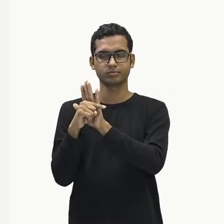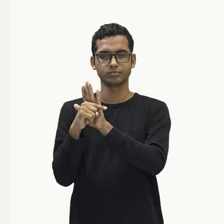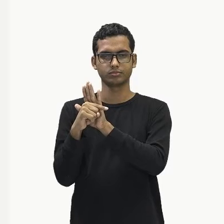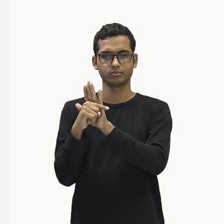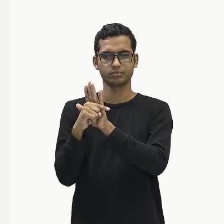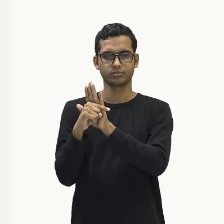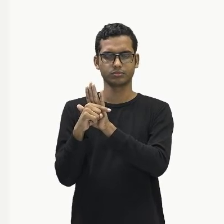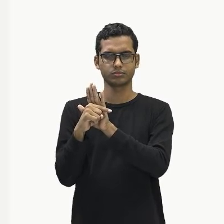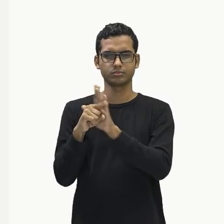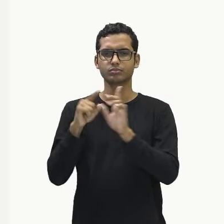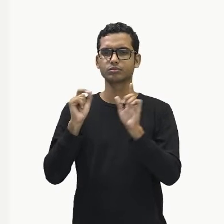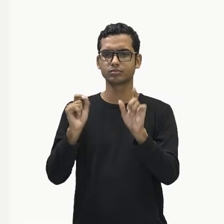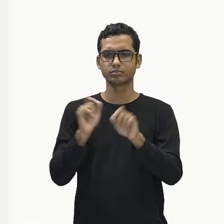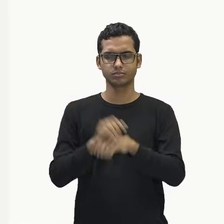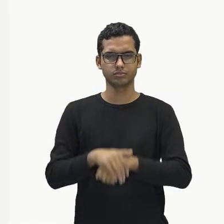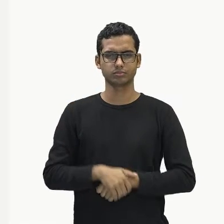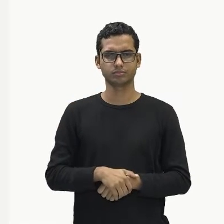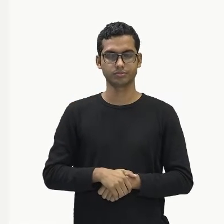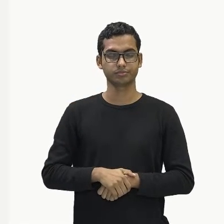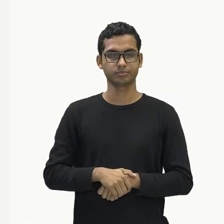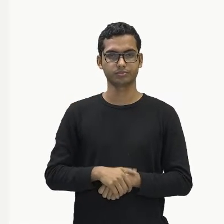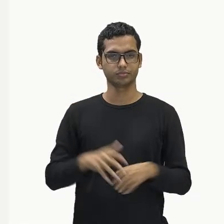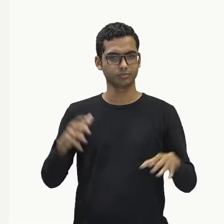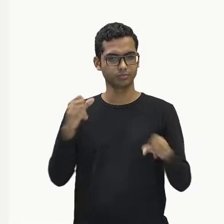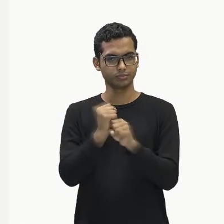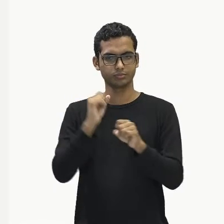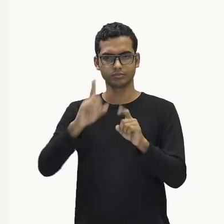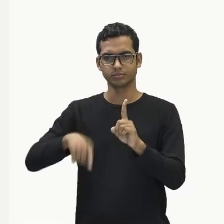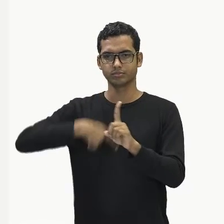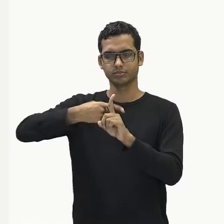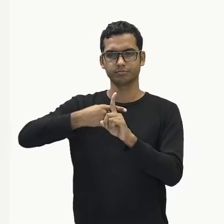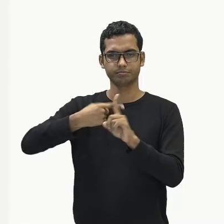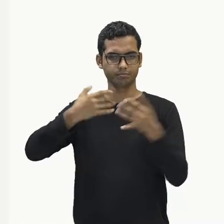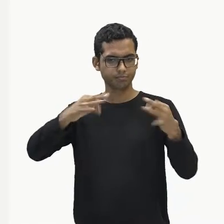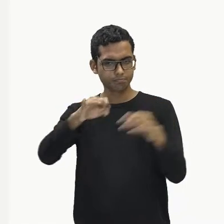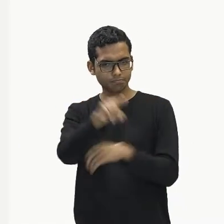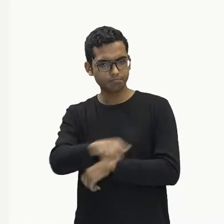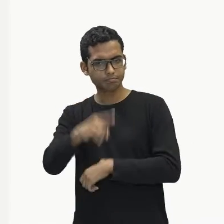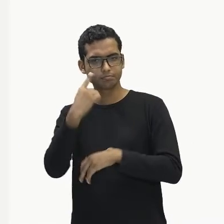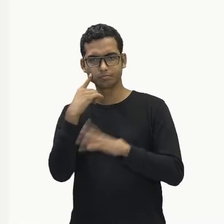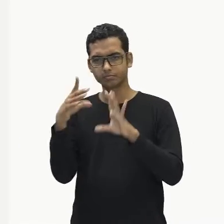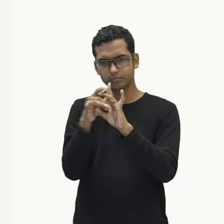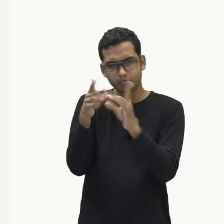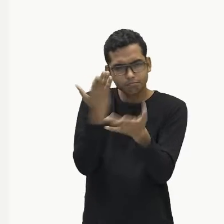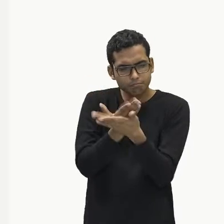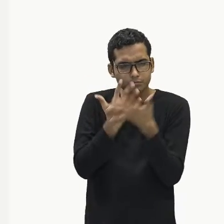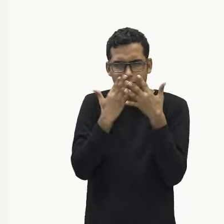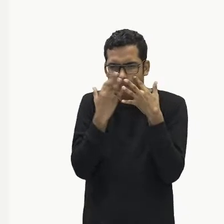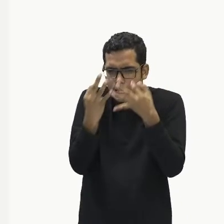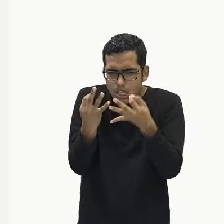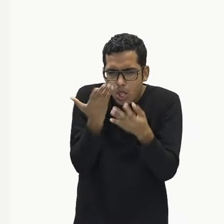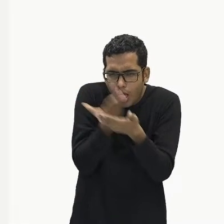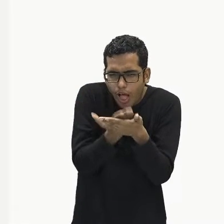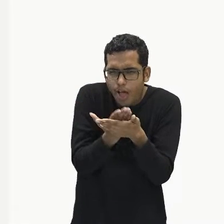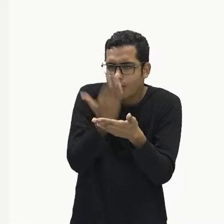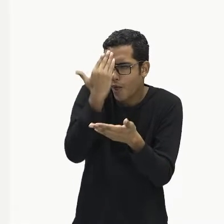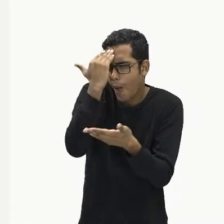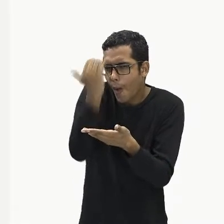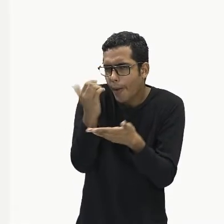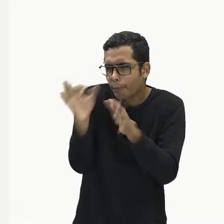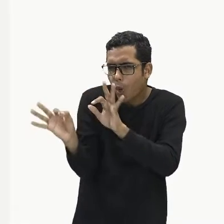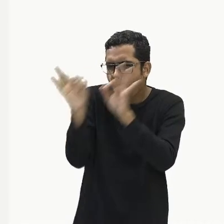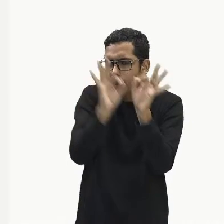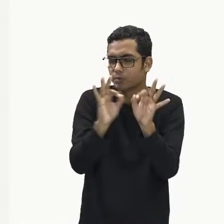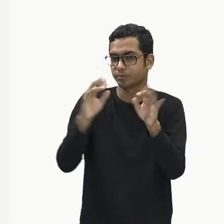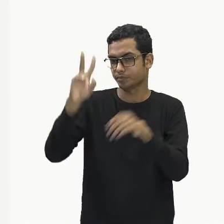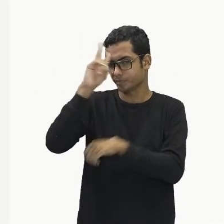me dar o quê? Positivo. Como você está ligado na aula, você vai lembrar que eu falei que